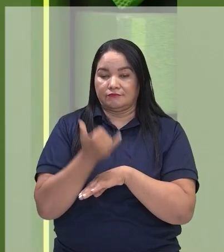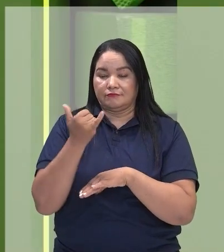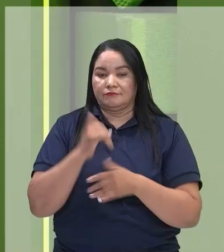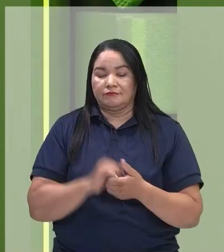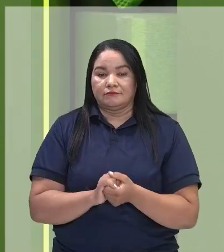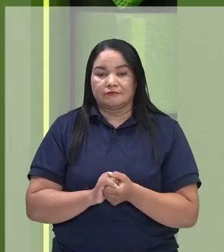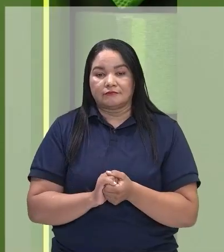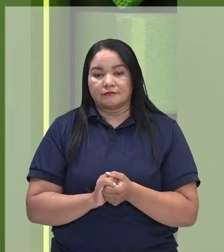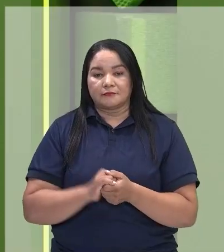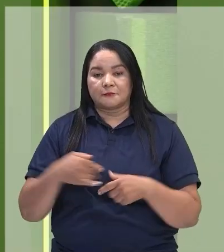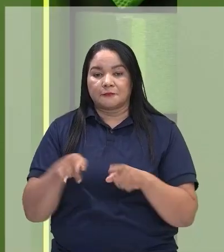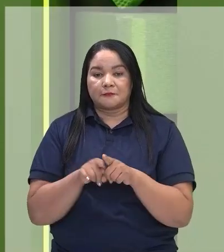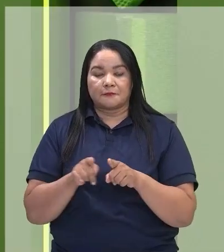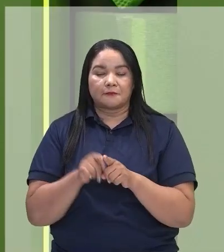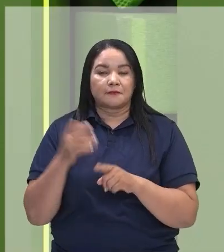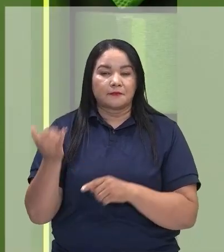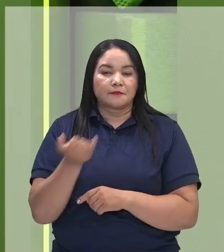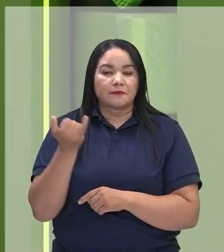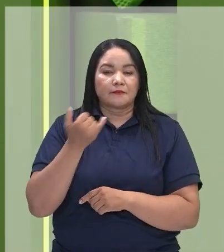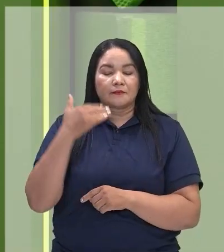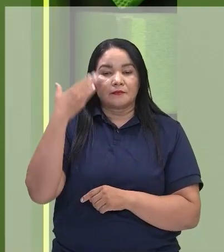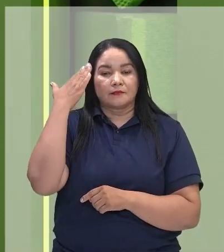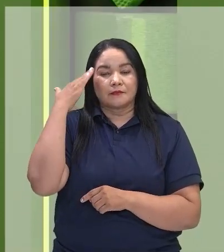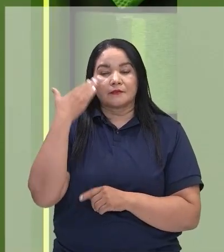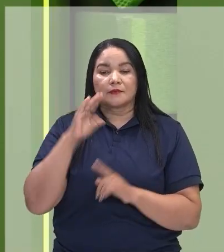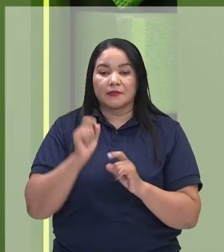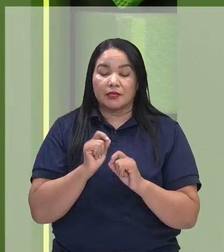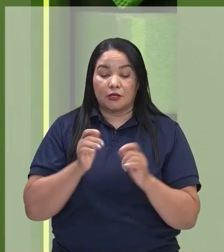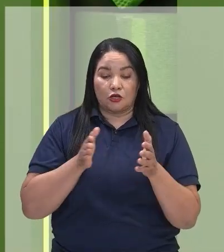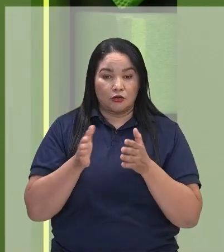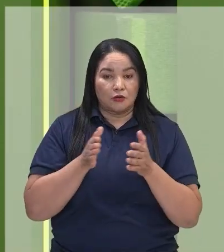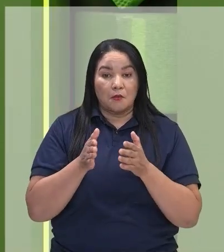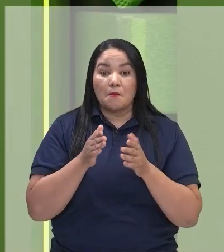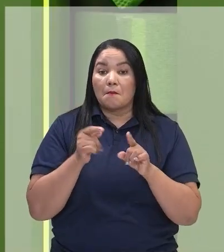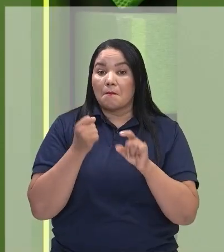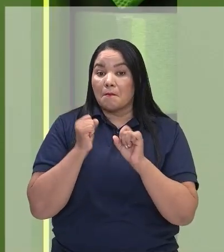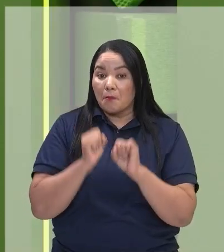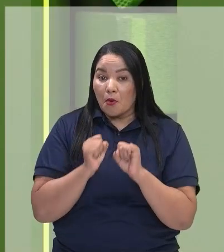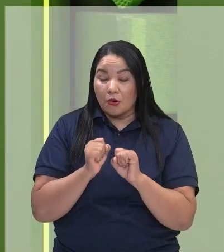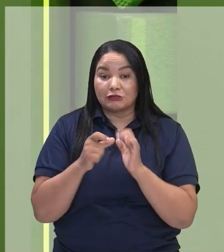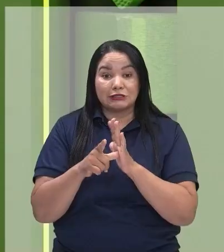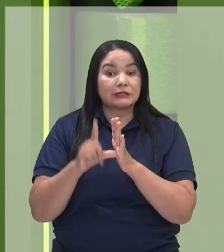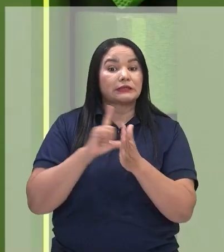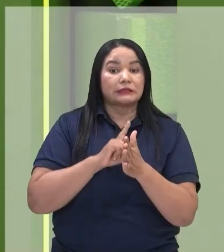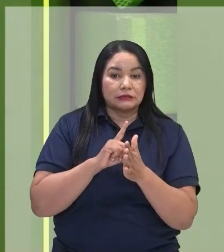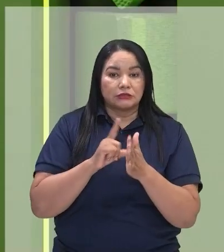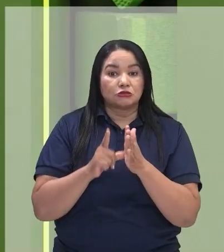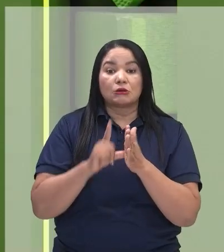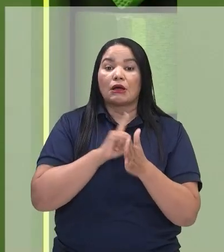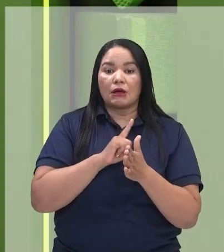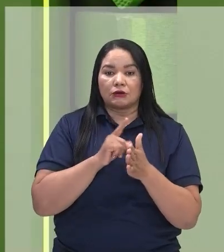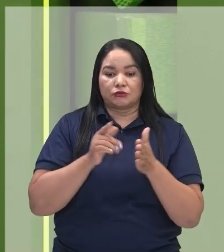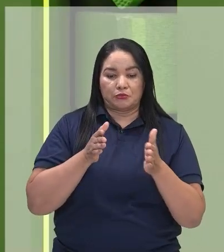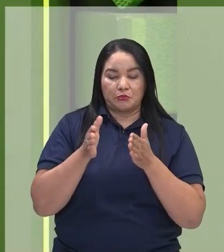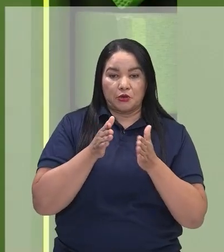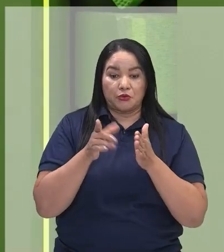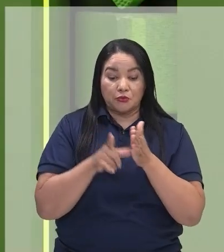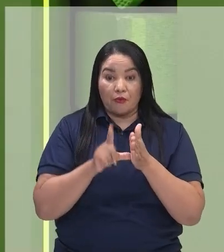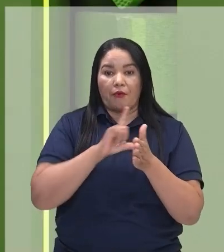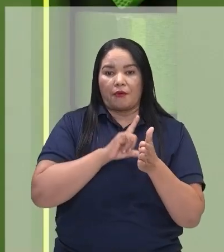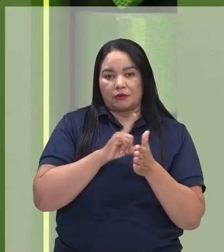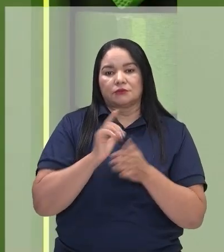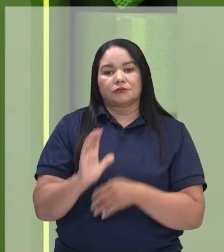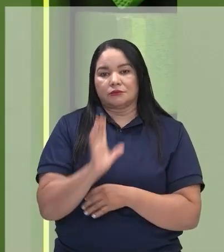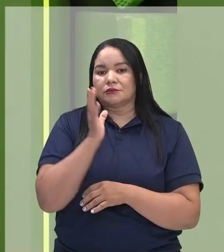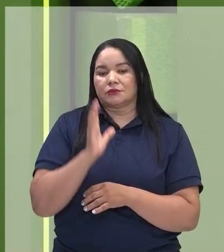entender também que a puberdade ela pode ser precoce quando ela acontece antes do que deveria acontecer, né?